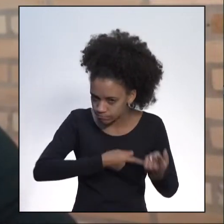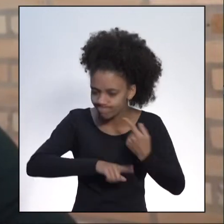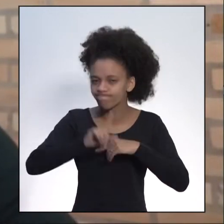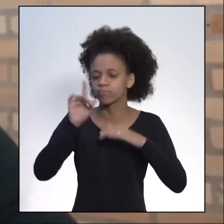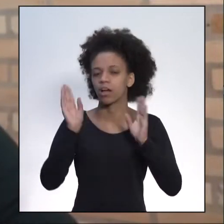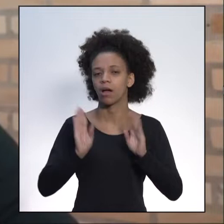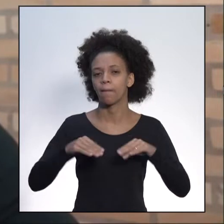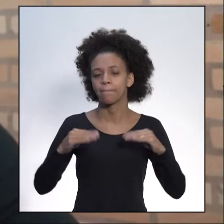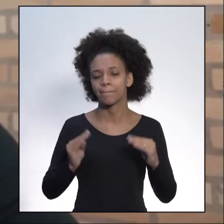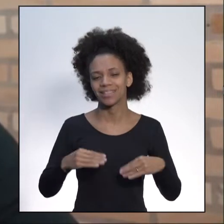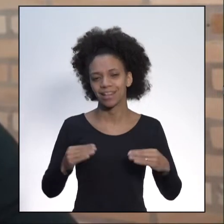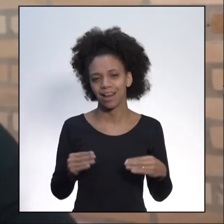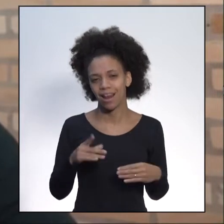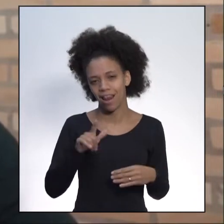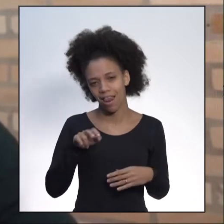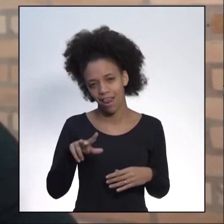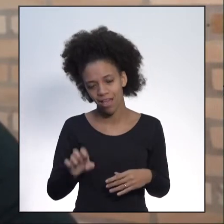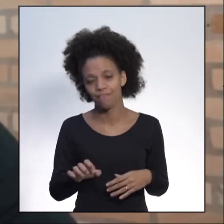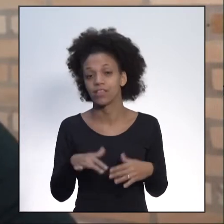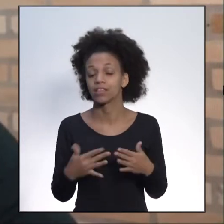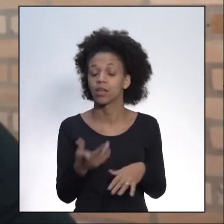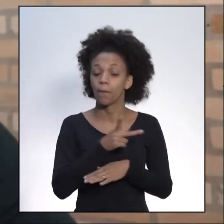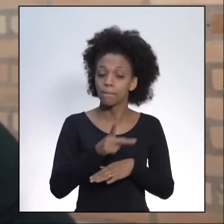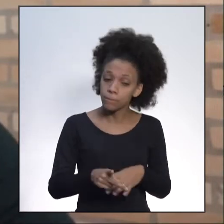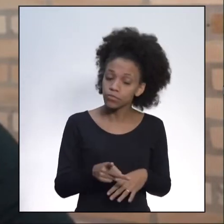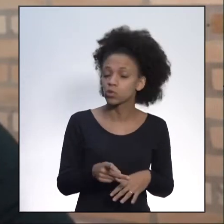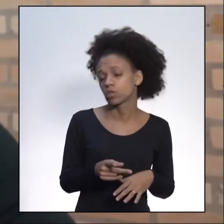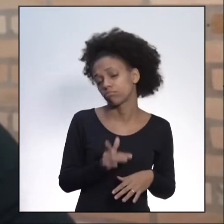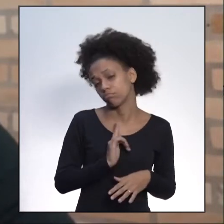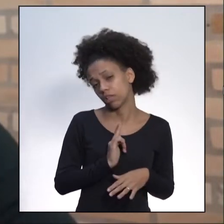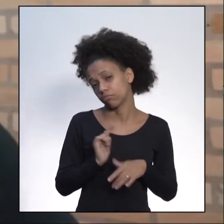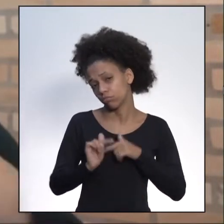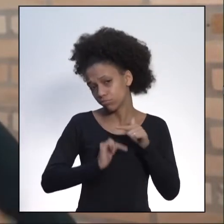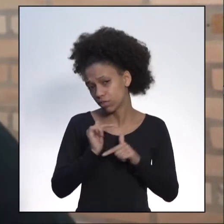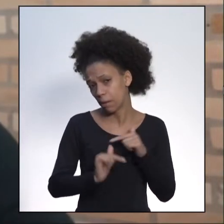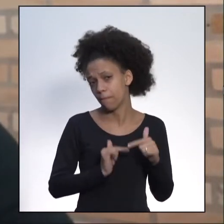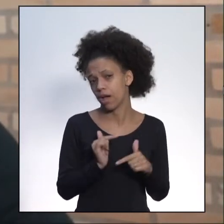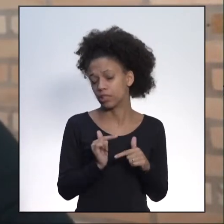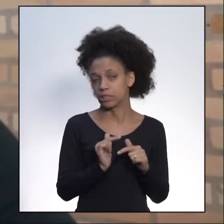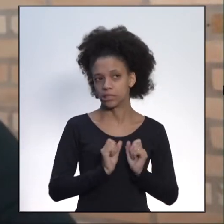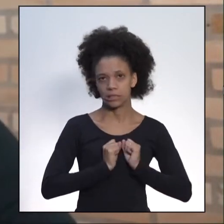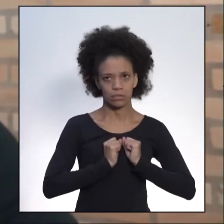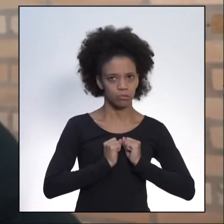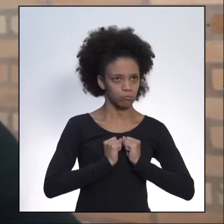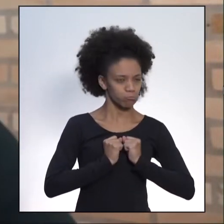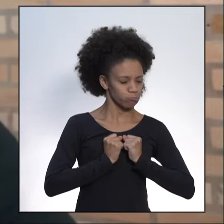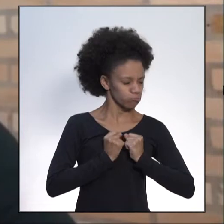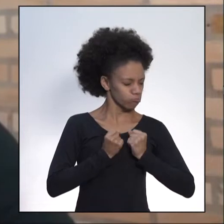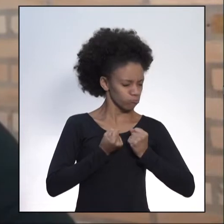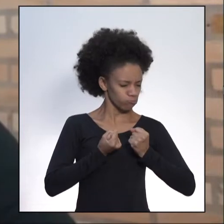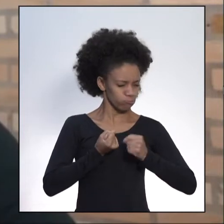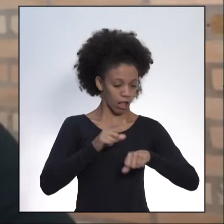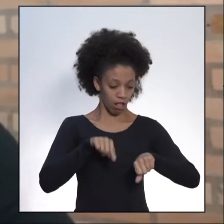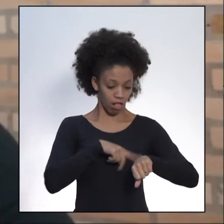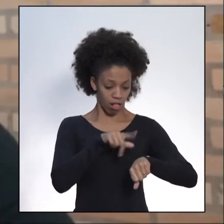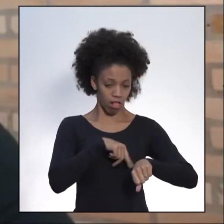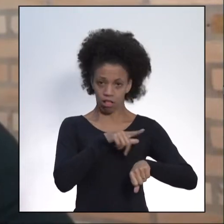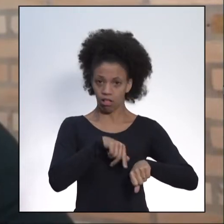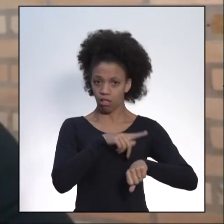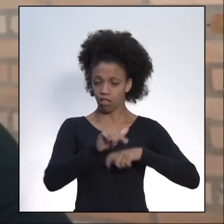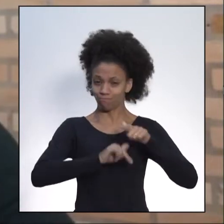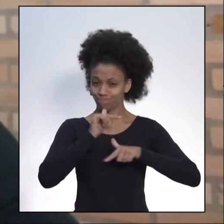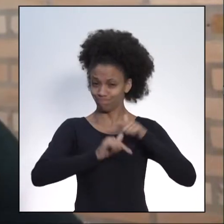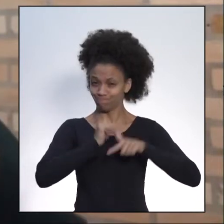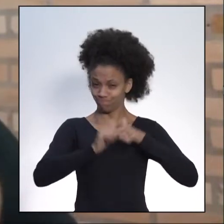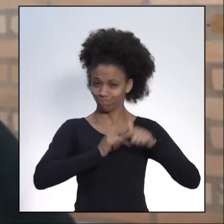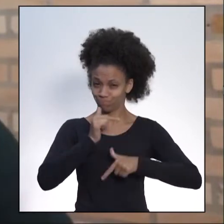um volume, tem alguns professores que estão tendo um trabalho hercúleo, né? Trabalhando horas por dia, montando os